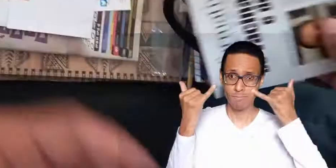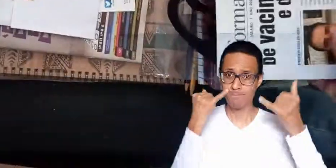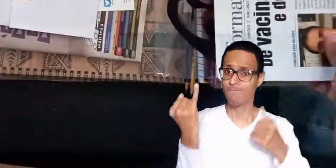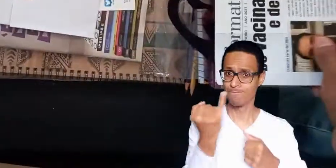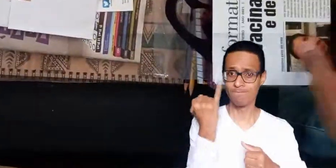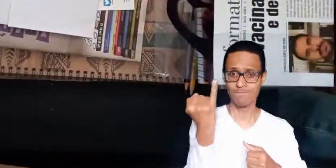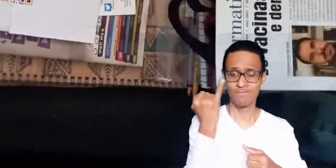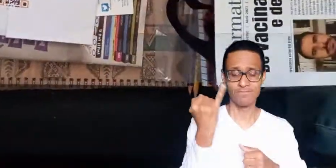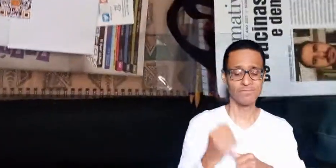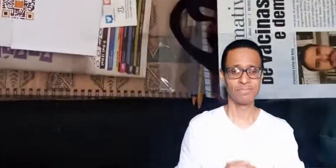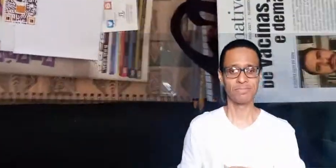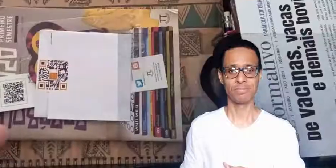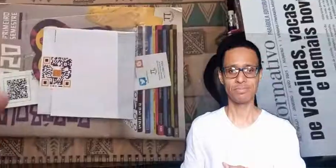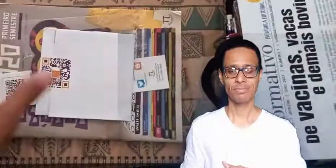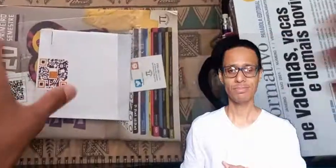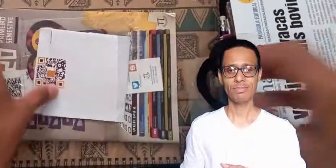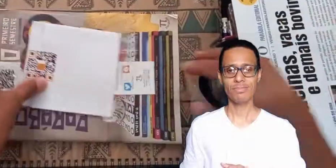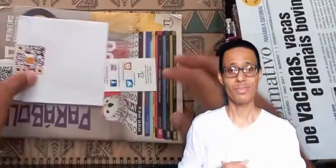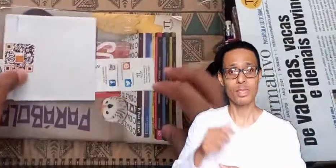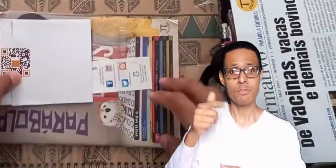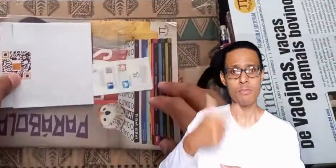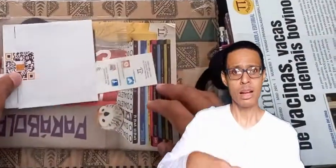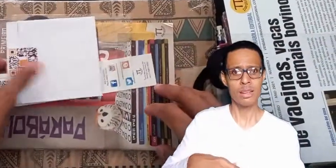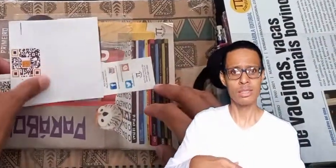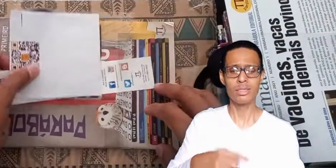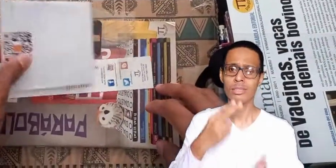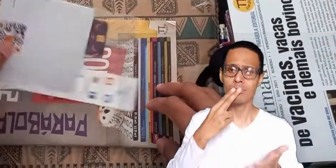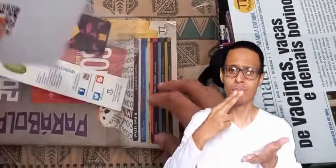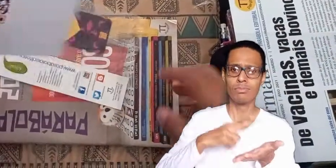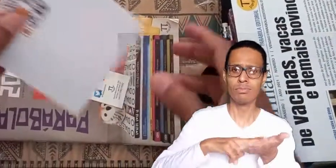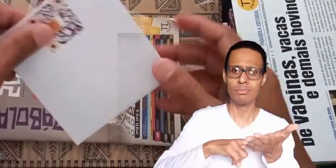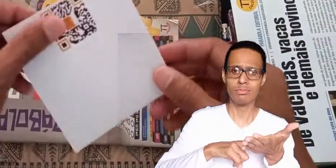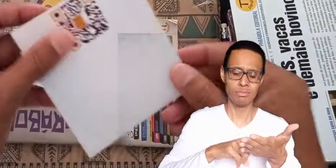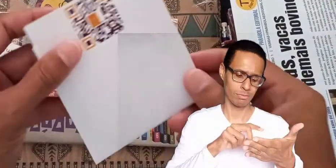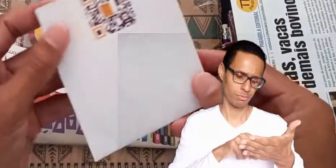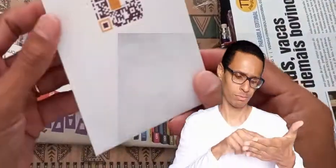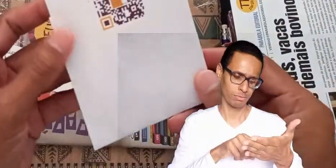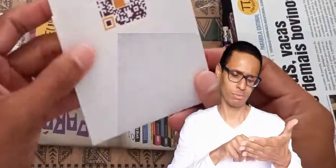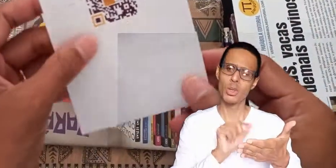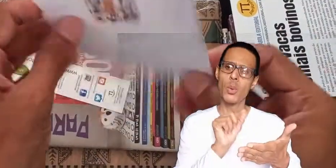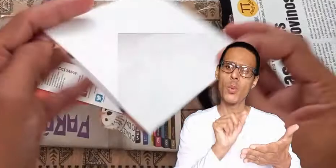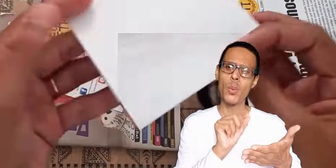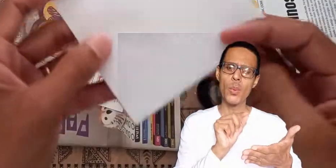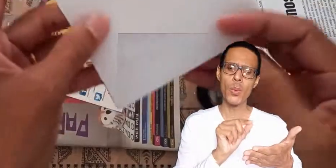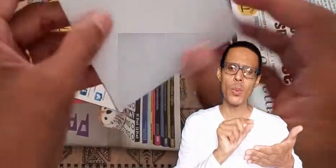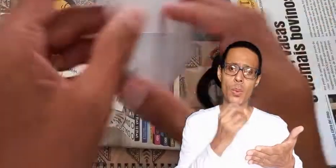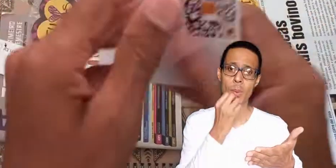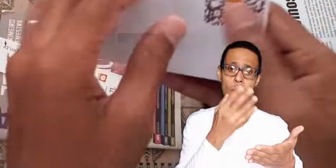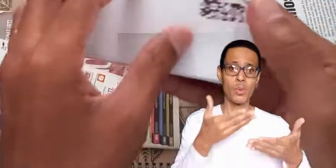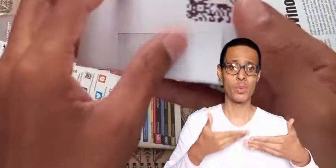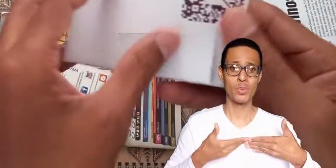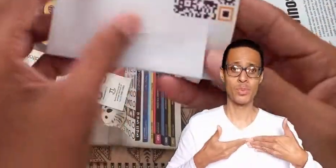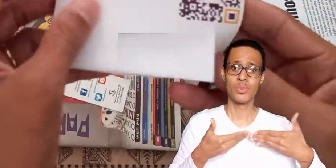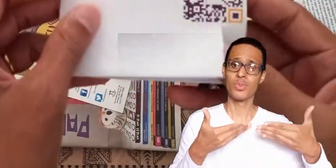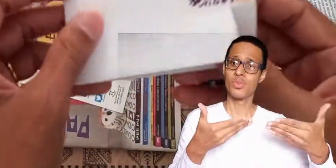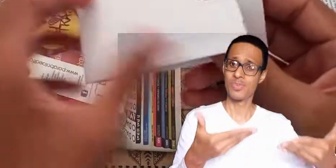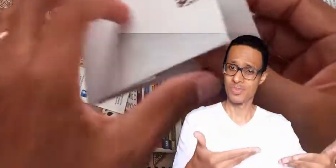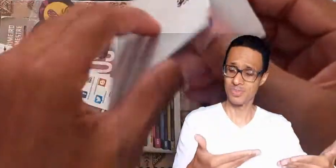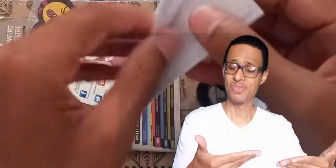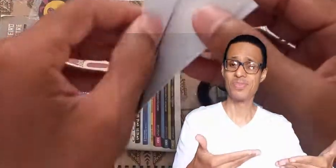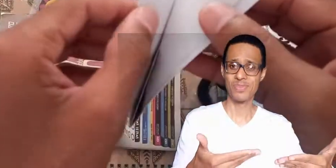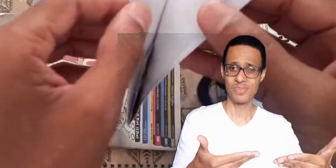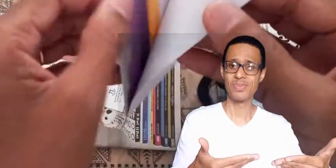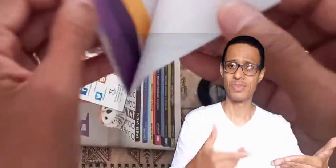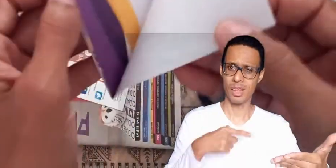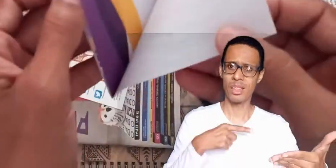informativos. Temos aqui uma carta de boas-vindas. Com certeza, né? Tem ali algumas